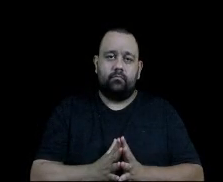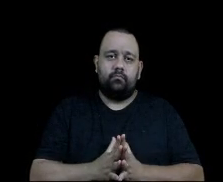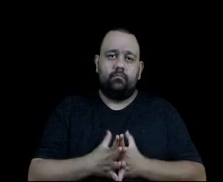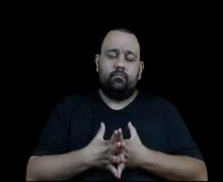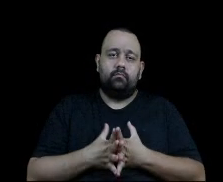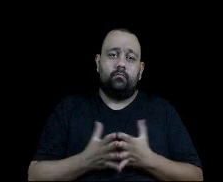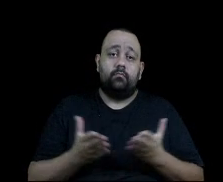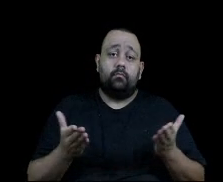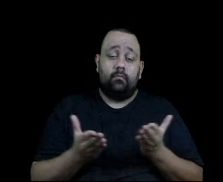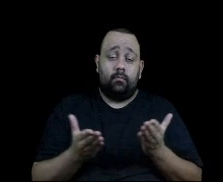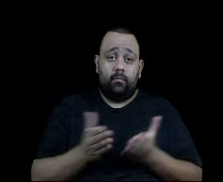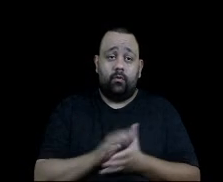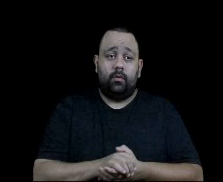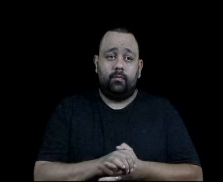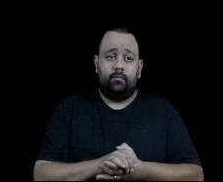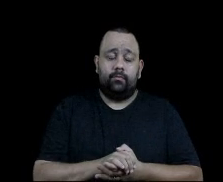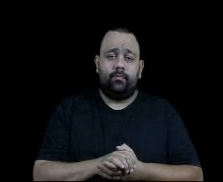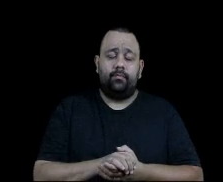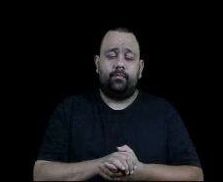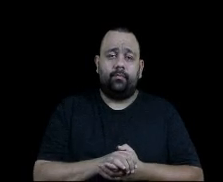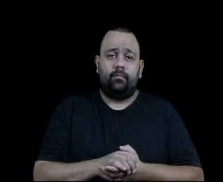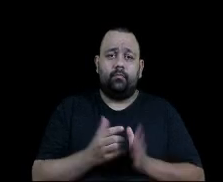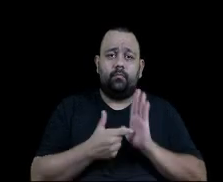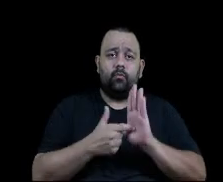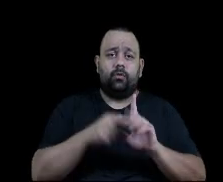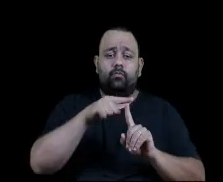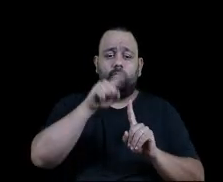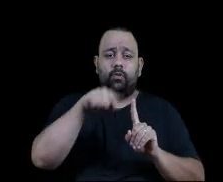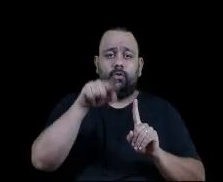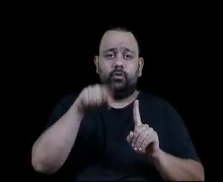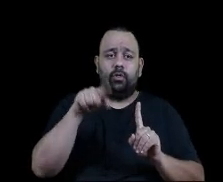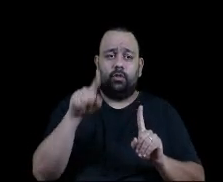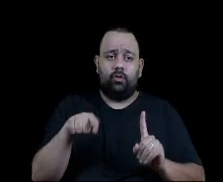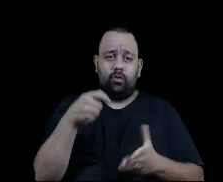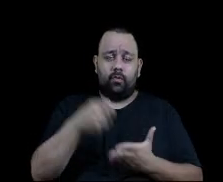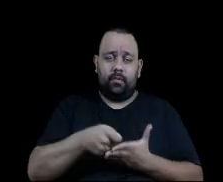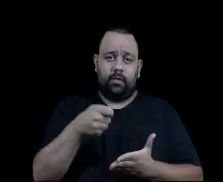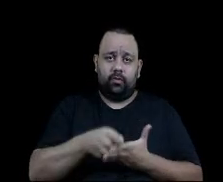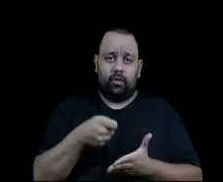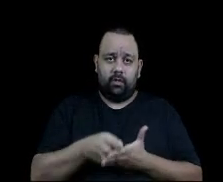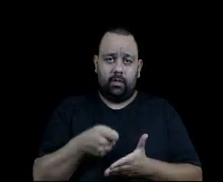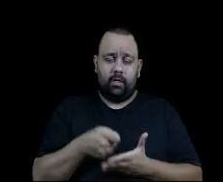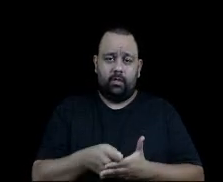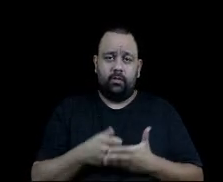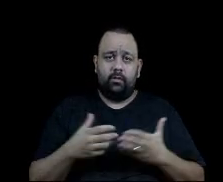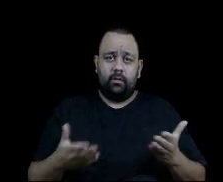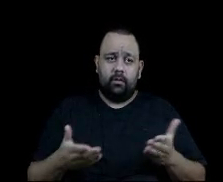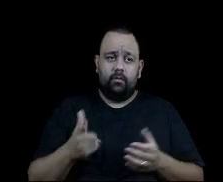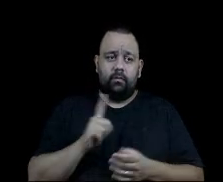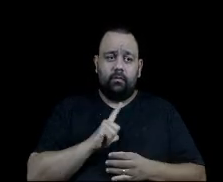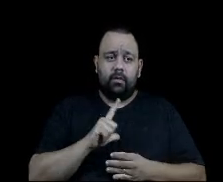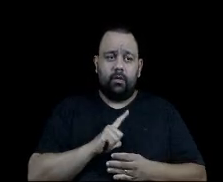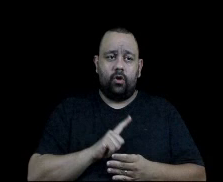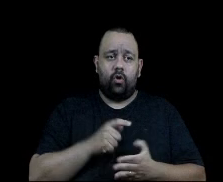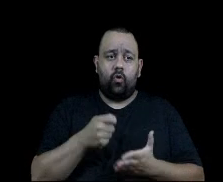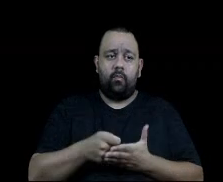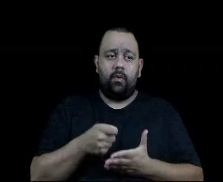Agora a gente chega nos indicadores, né, de